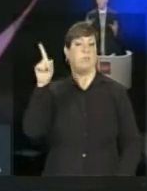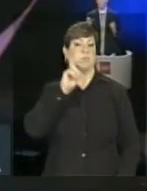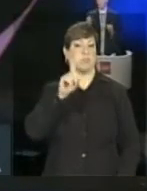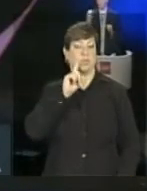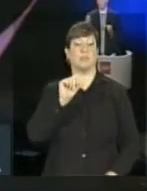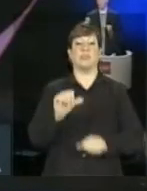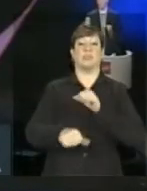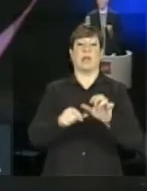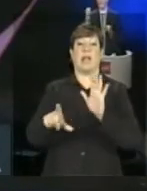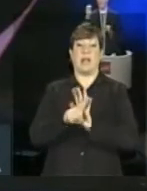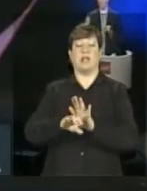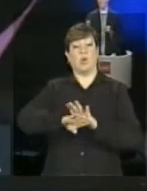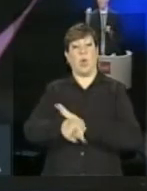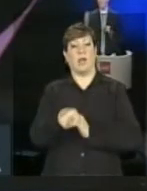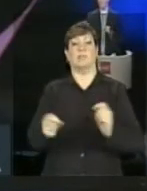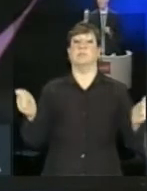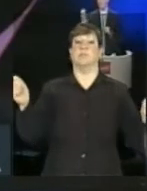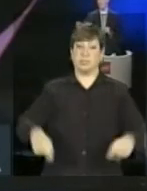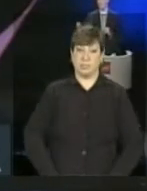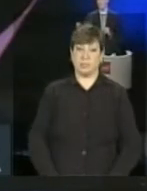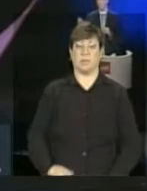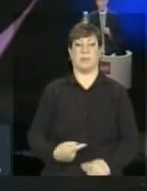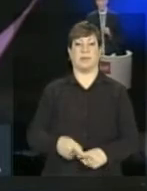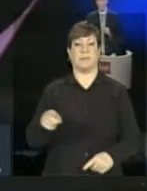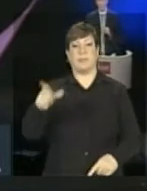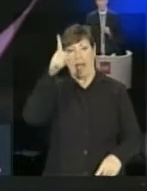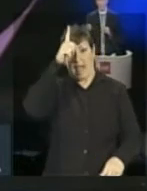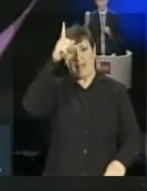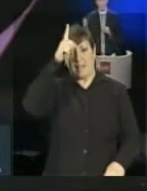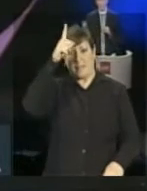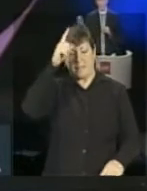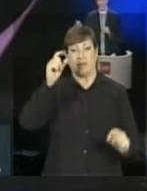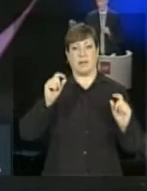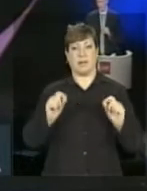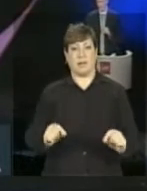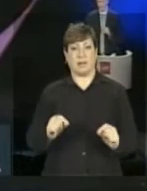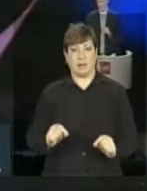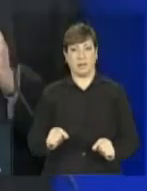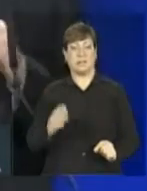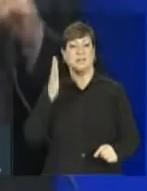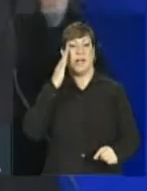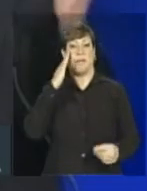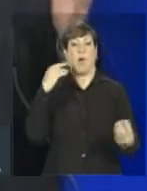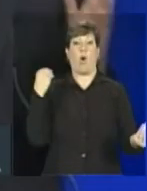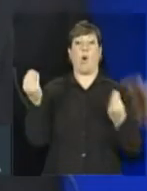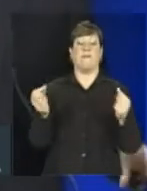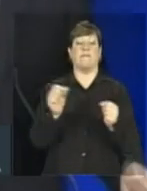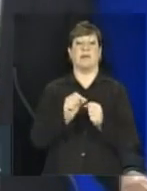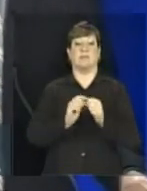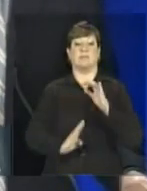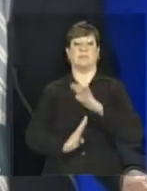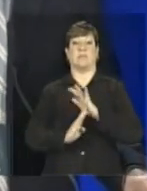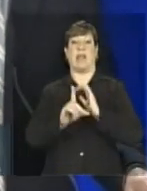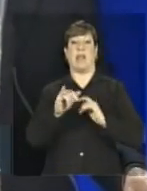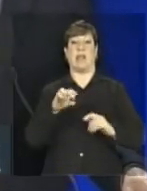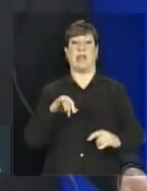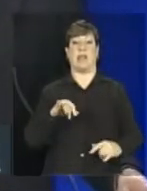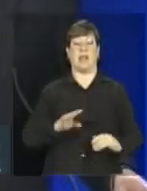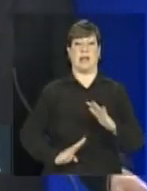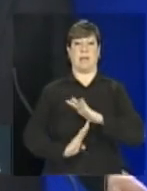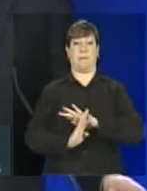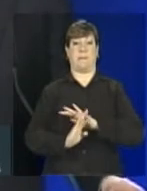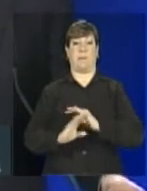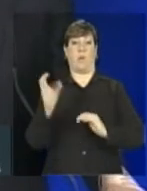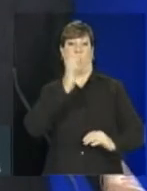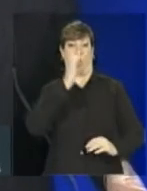para tornar isto possível. Na Alemanha, resta saber como estabelecer limites de velocidade nas